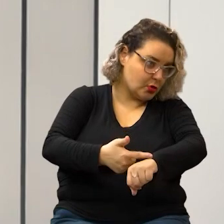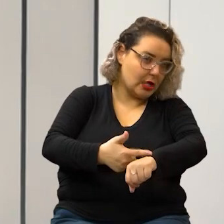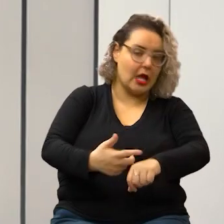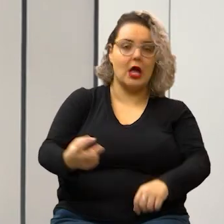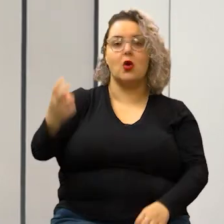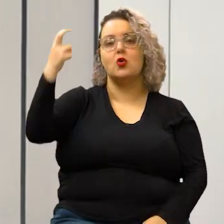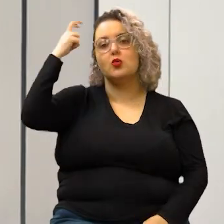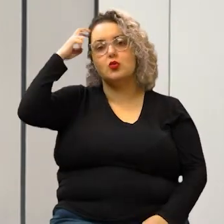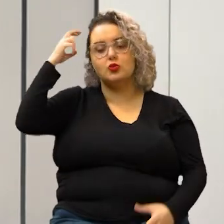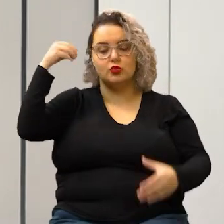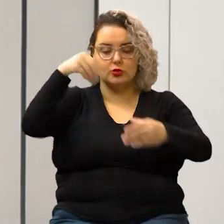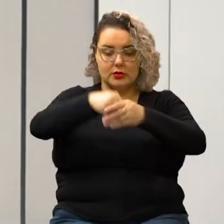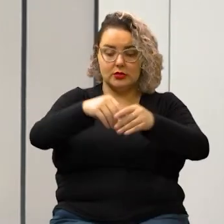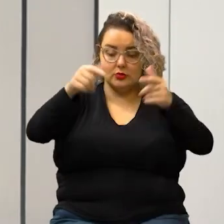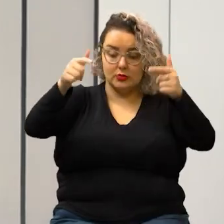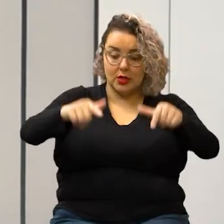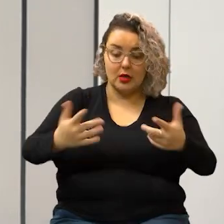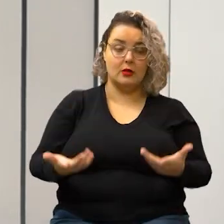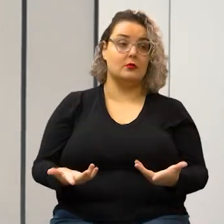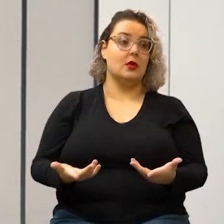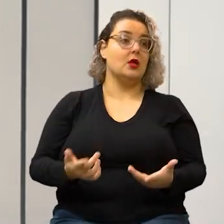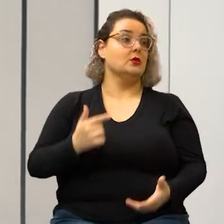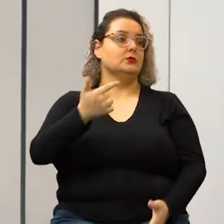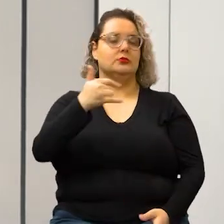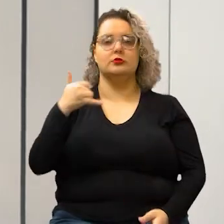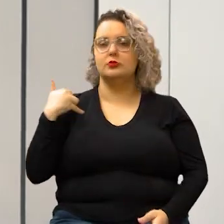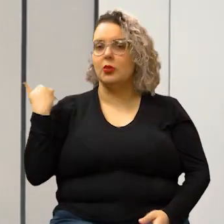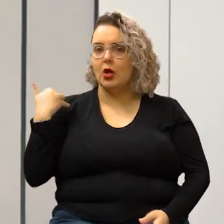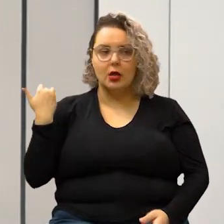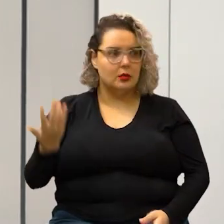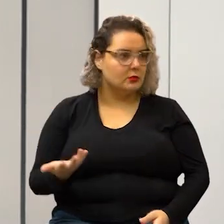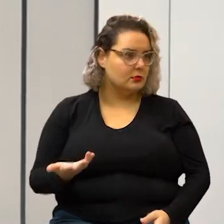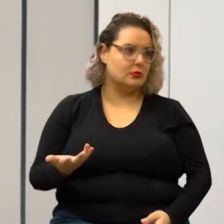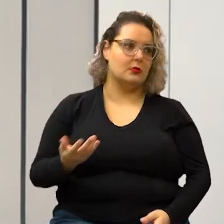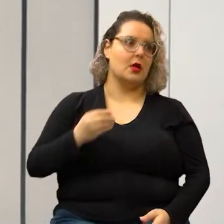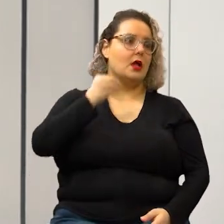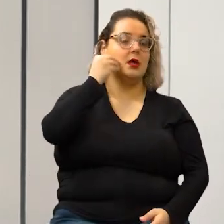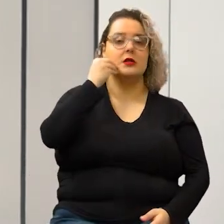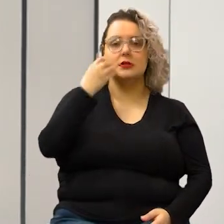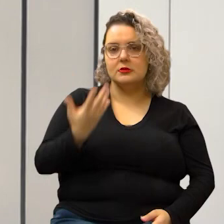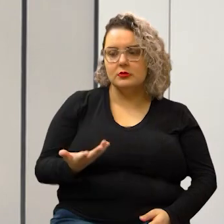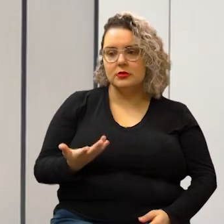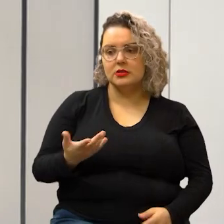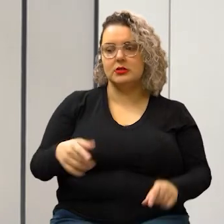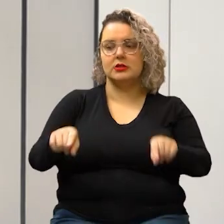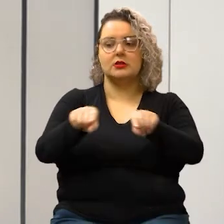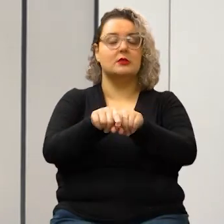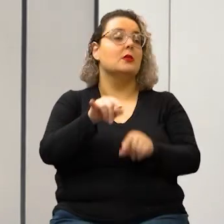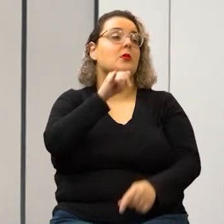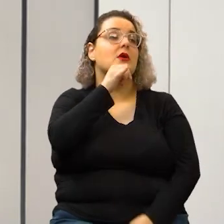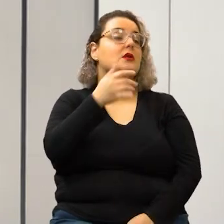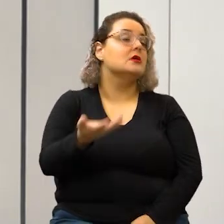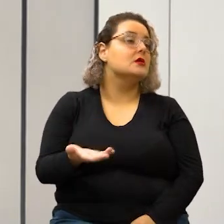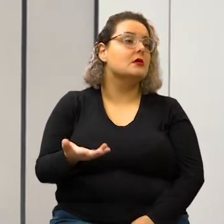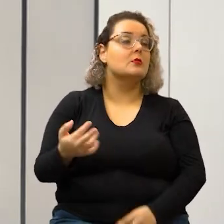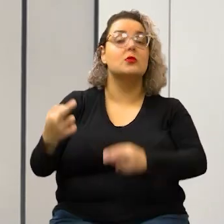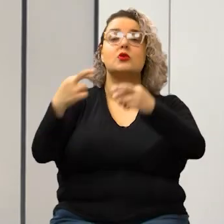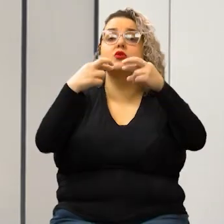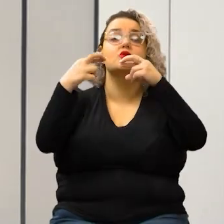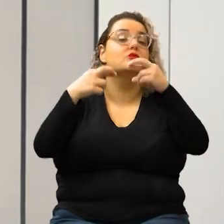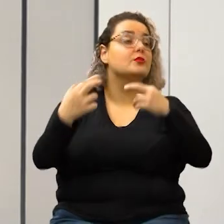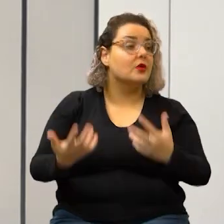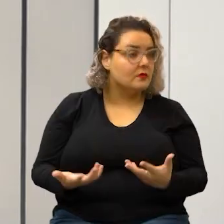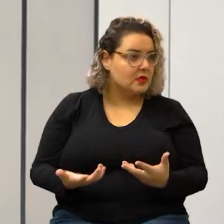nesse ambiente de, olha, você não tem idade para ainda experimentar, e a questão de, por exemplo, de uma